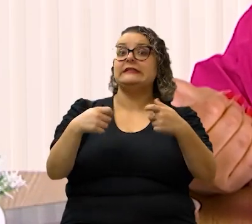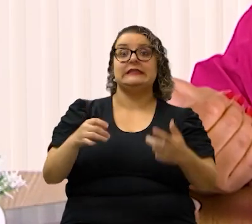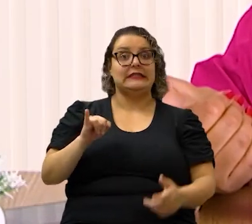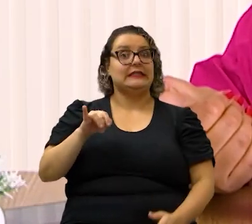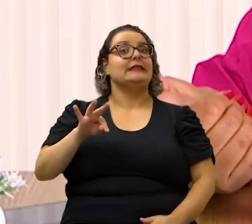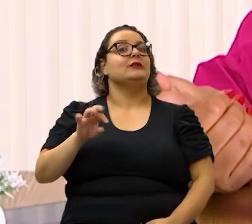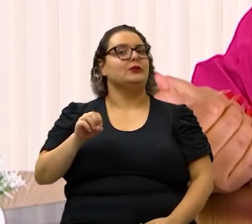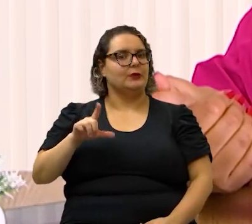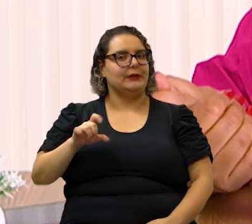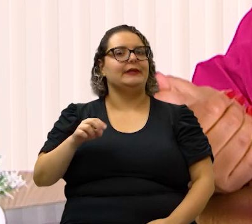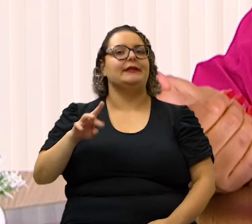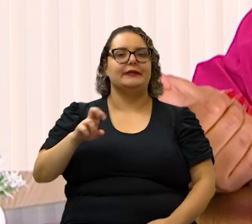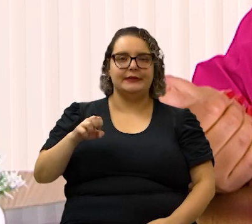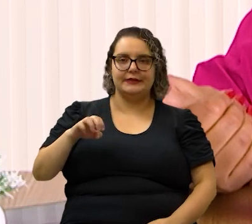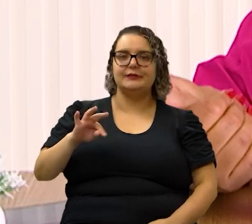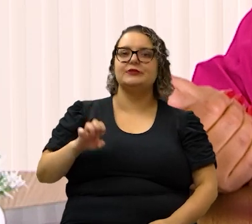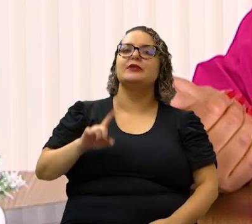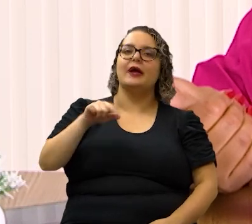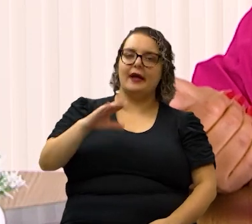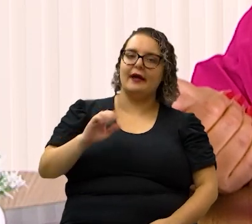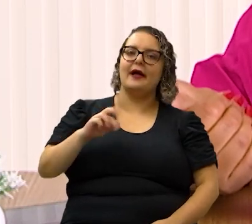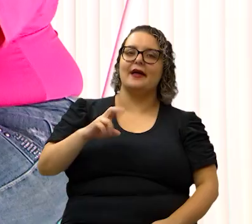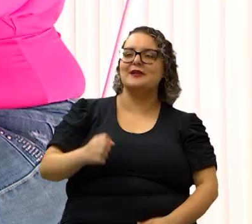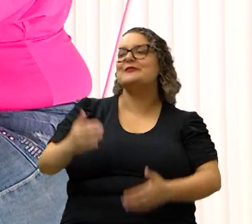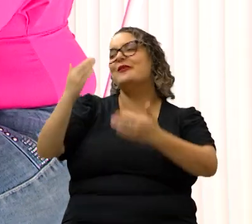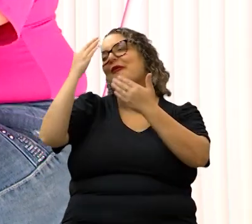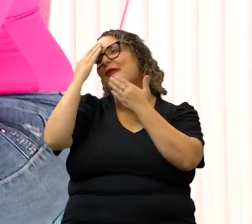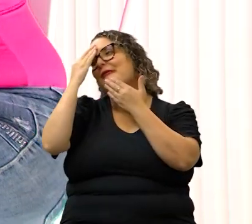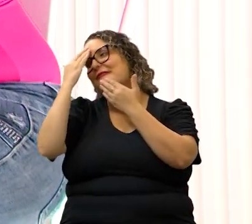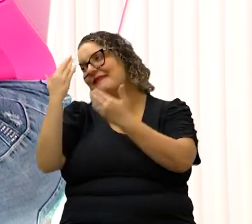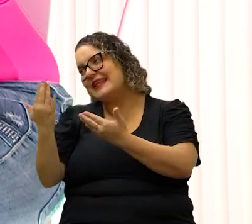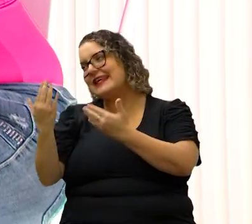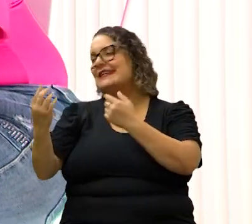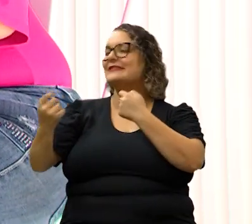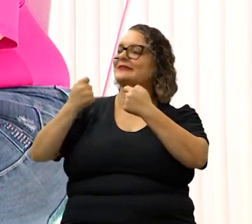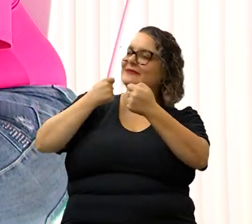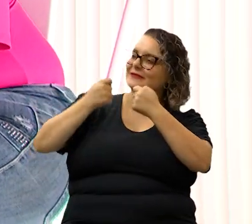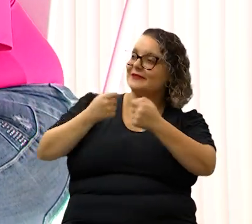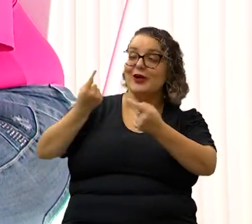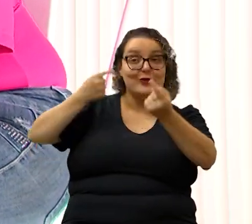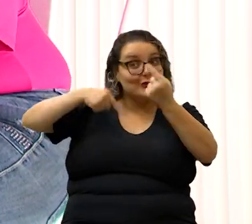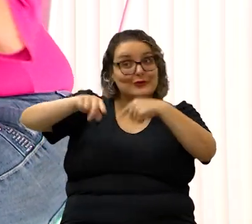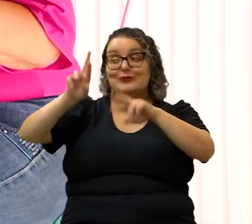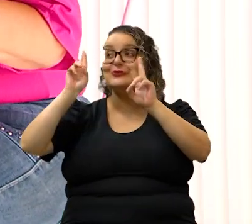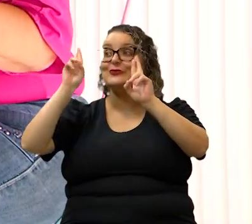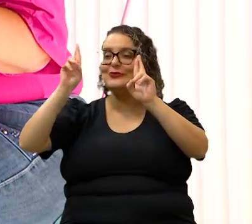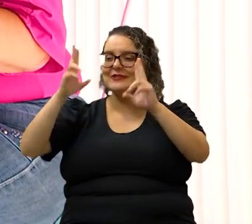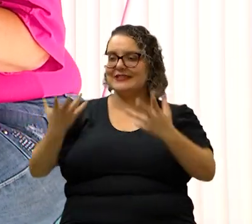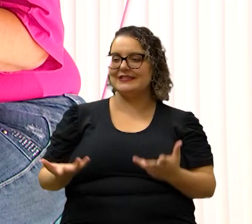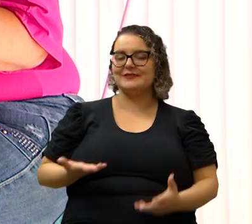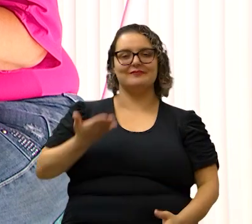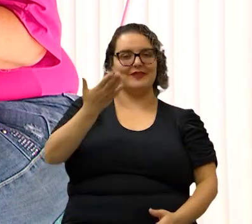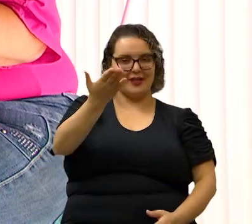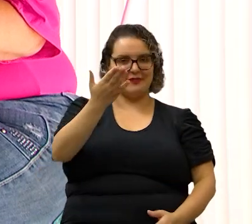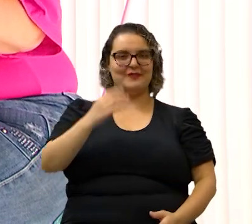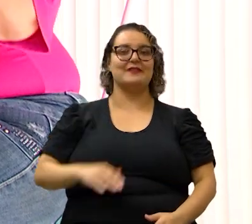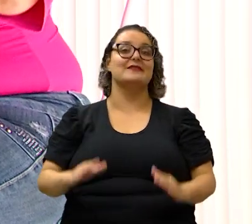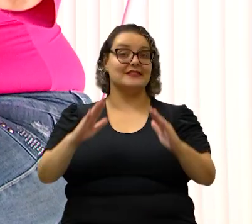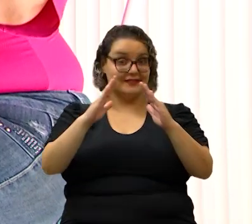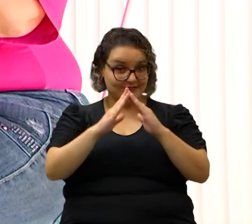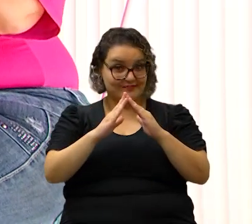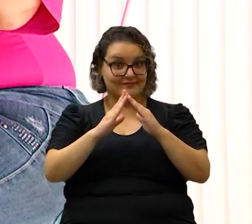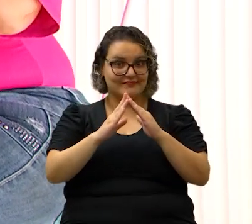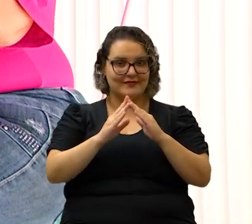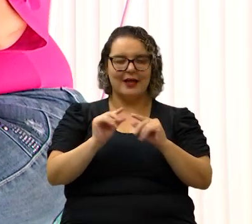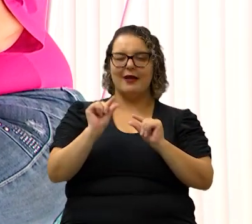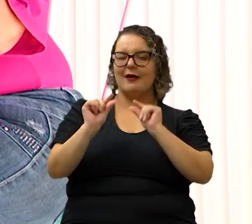tão carente. Assim. Intolerante é um público carente. Everton, obrigada pela entrevista, muito sucesso. E para